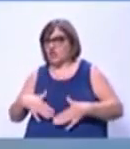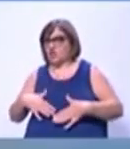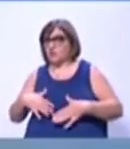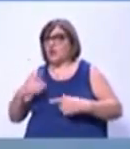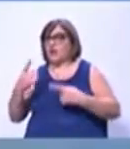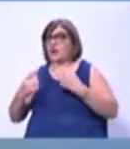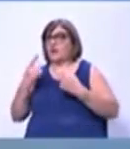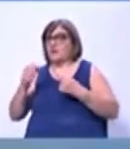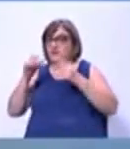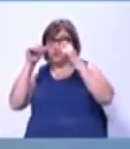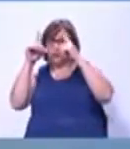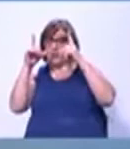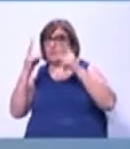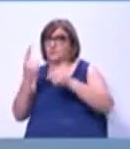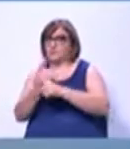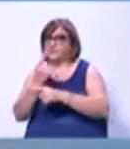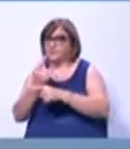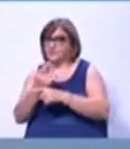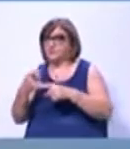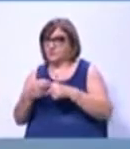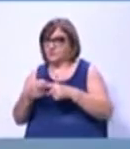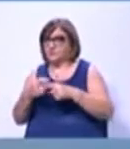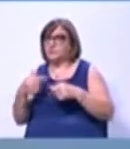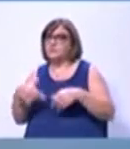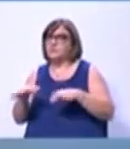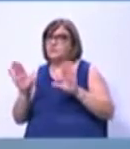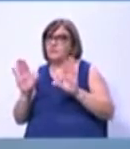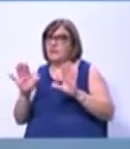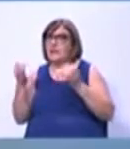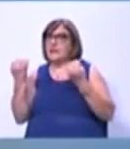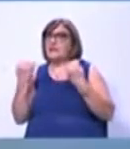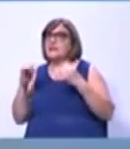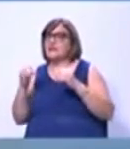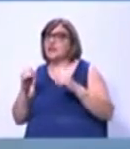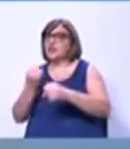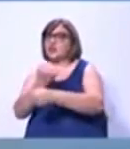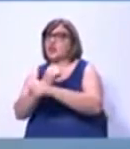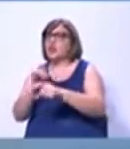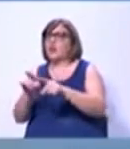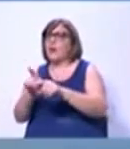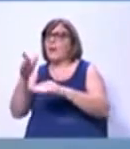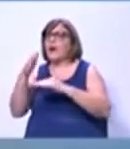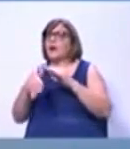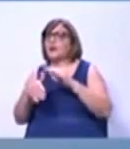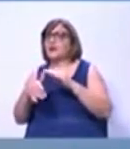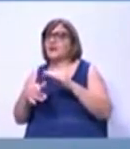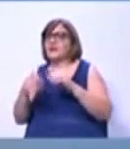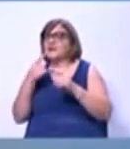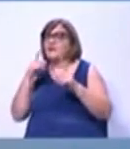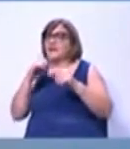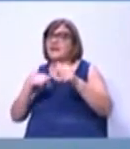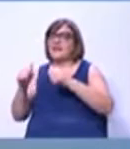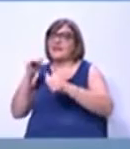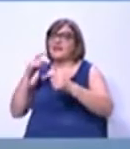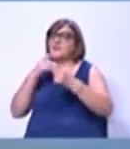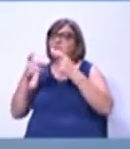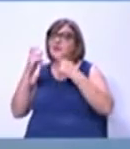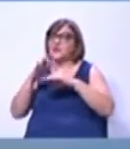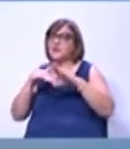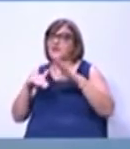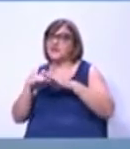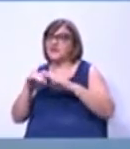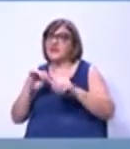não é? Que desperta-nos. Que desperta, ativa-nos, não é? O stress tóxico é aquilo que acontece, voltando atrás àquela pergunta que me estava a